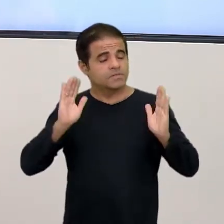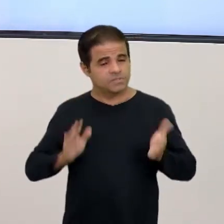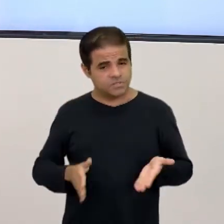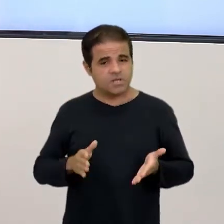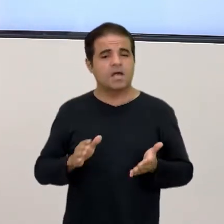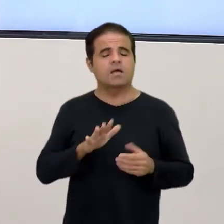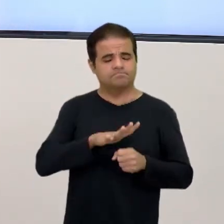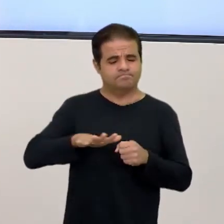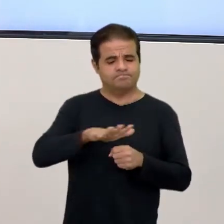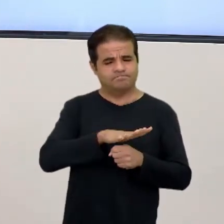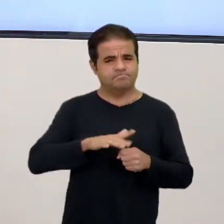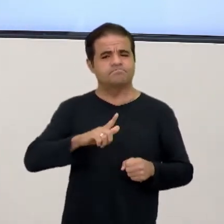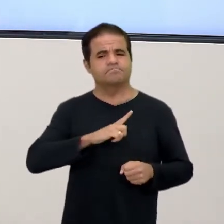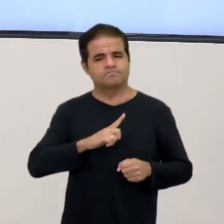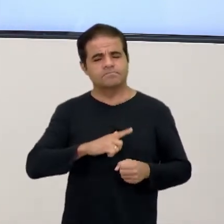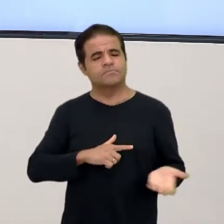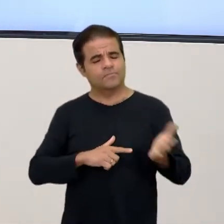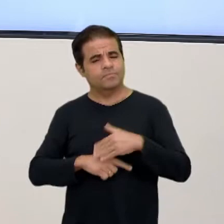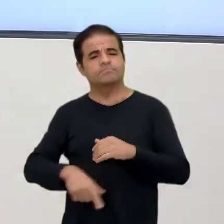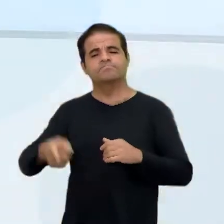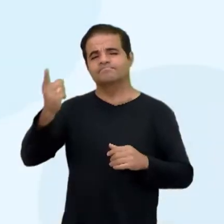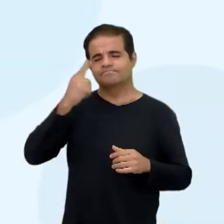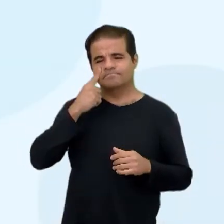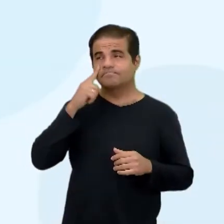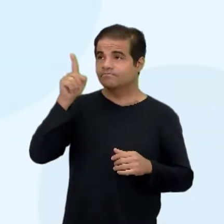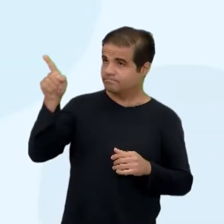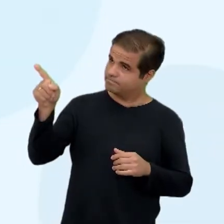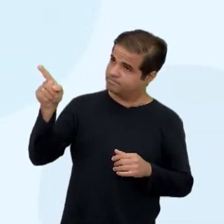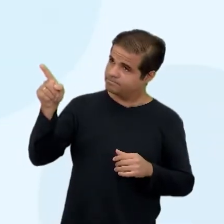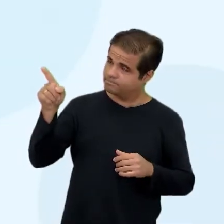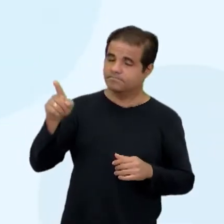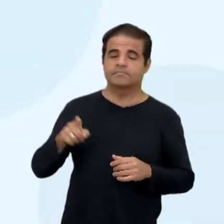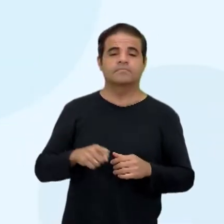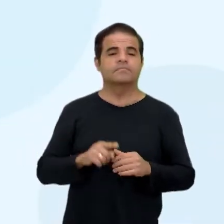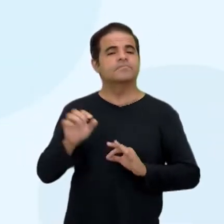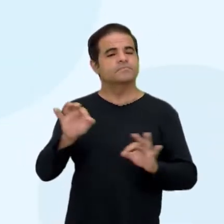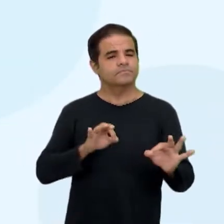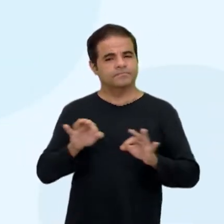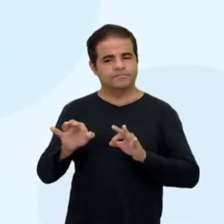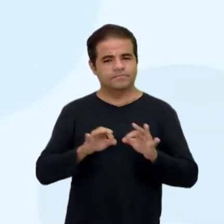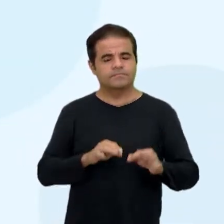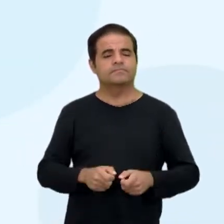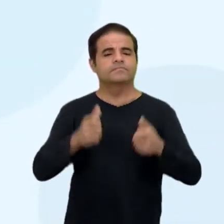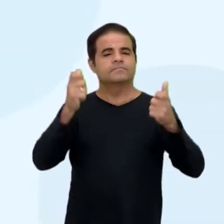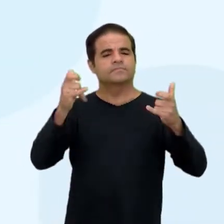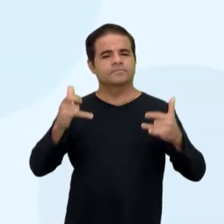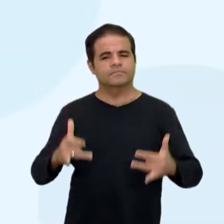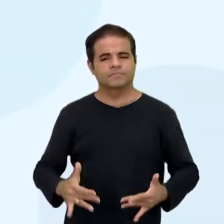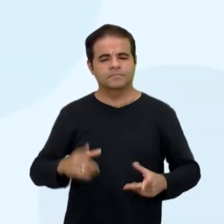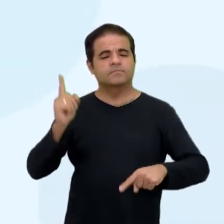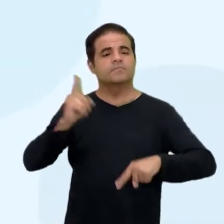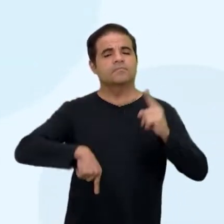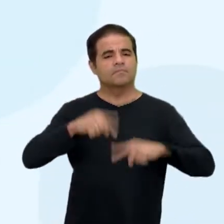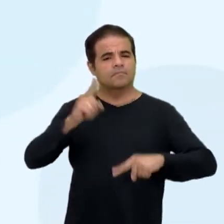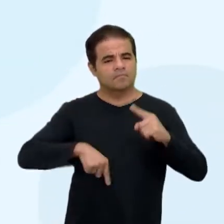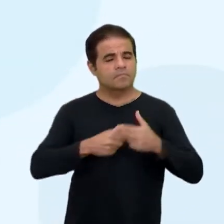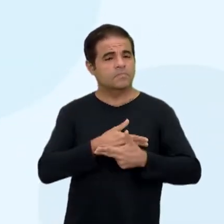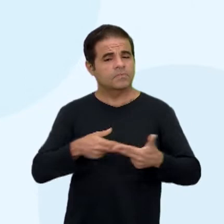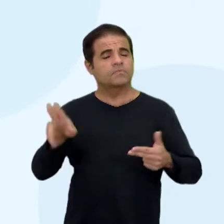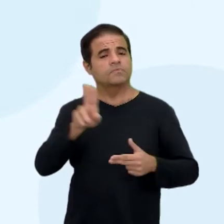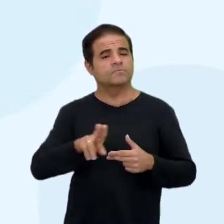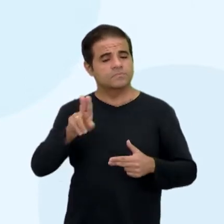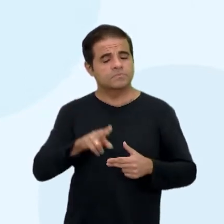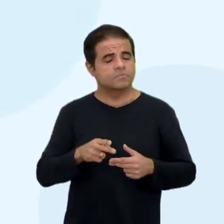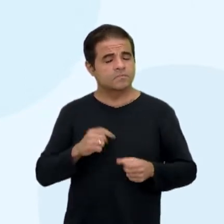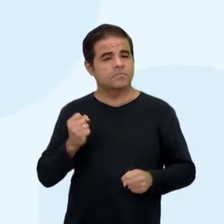aí no mercado, né? Vamos voltar aqui para a nossa telinha, ó, para o planejamento e definição dos materiais que serão utilizados